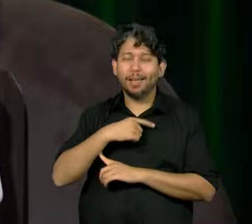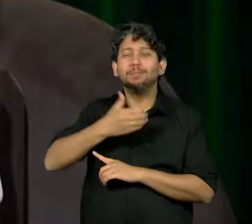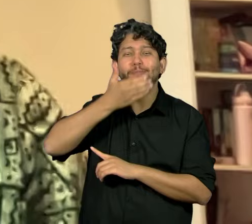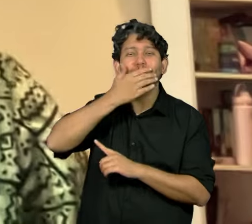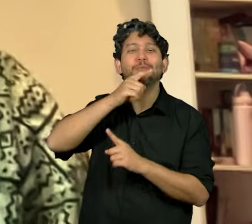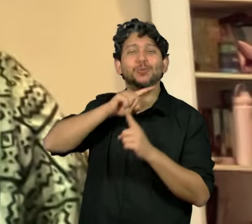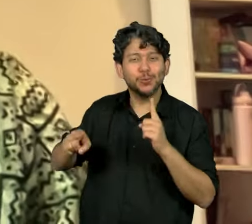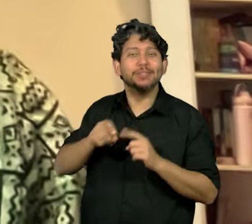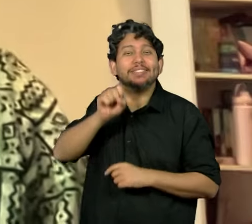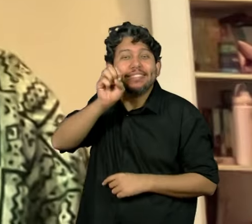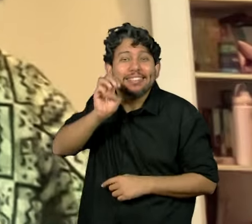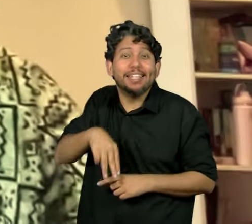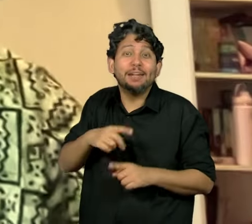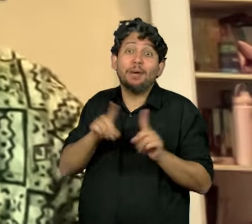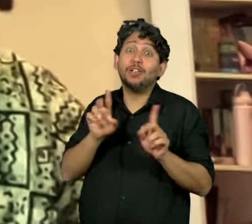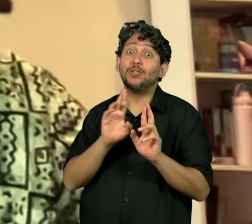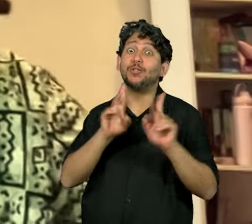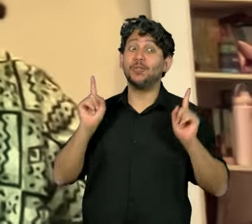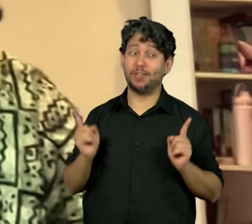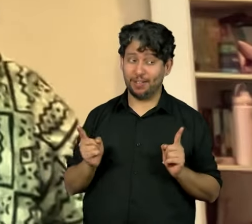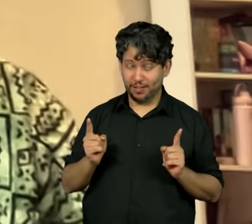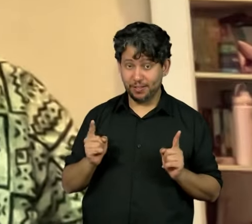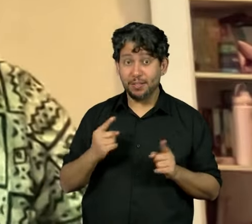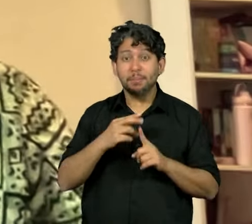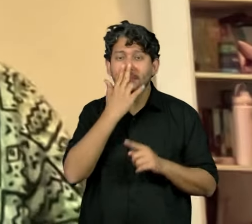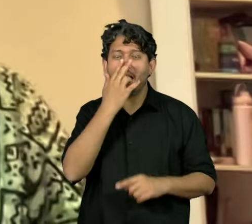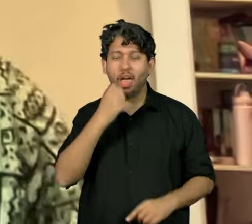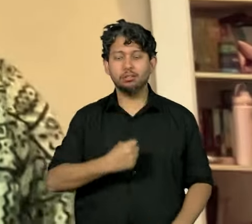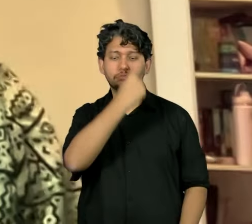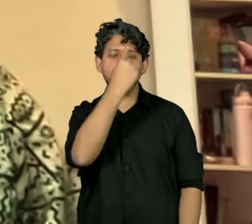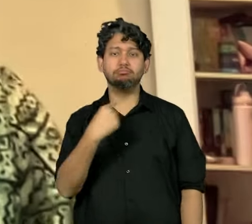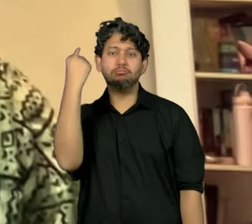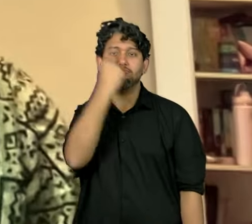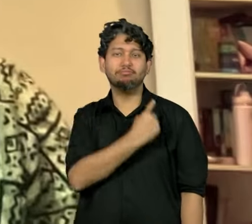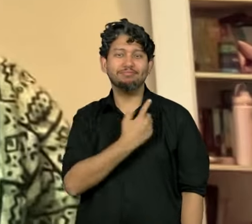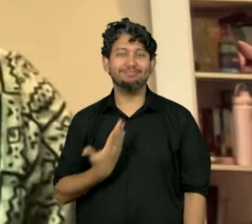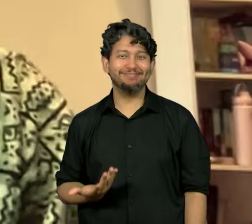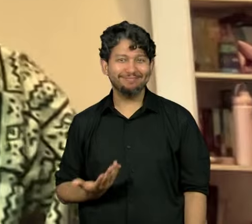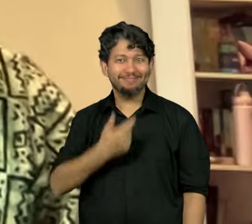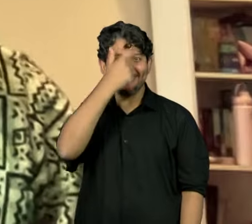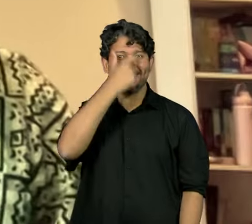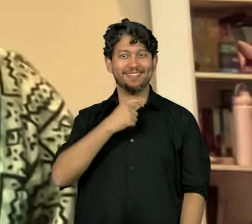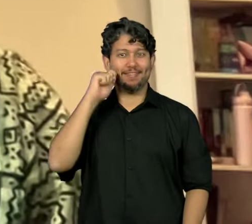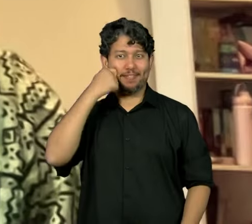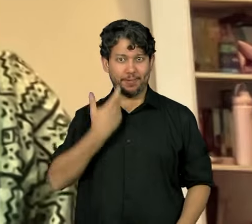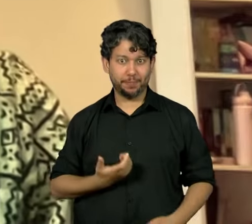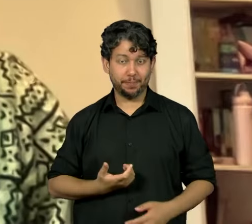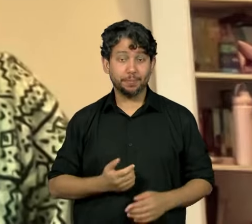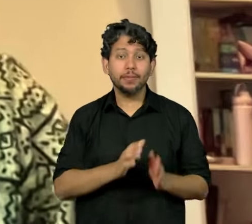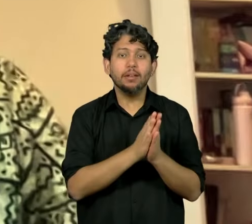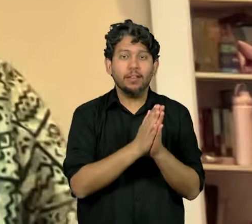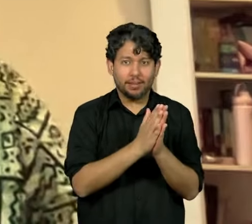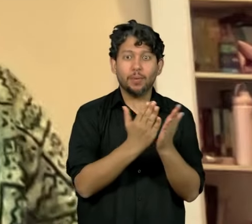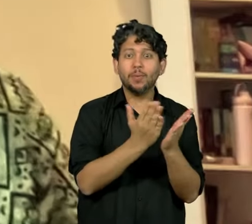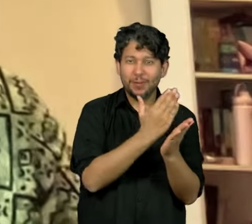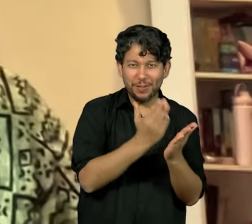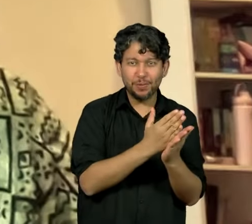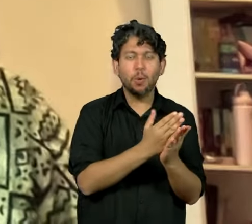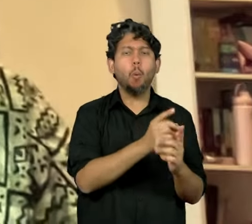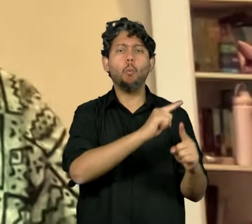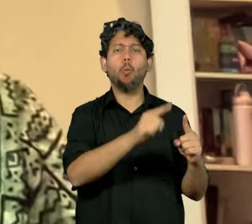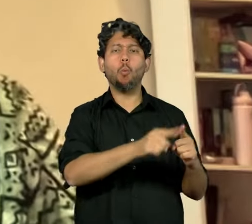Tenório sofreu, quanto essa do banimento de livro da Flórida, que, inclusive, né, tanto no banimento da Flórida